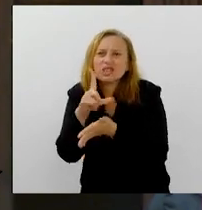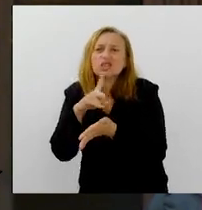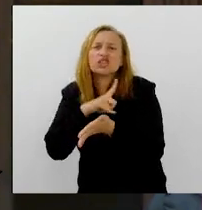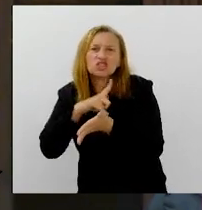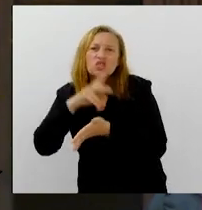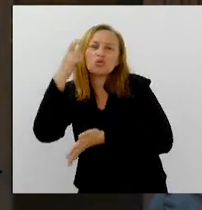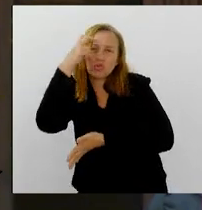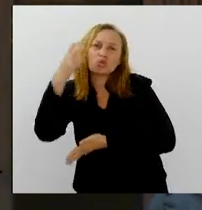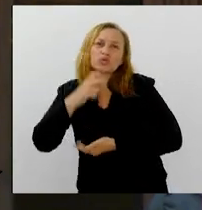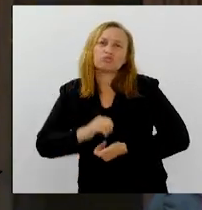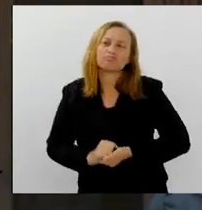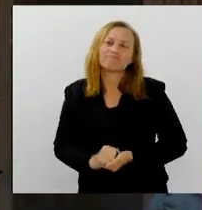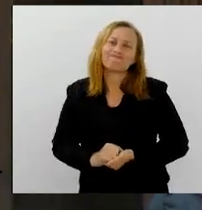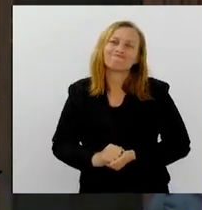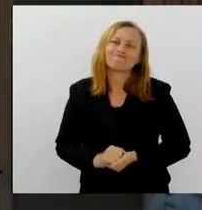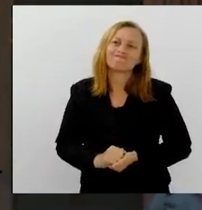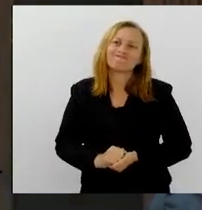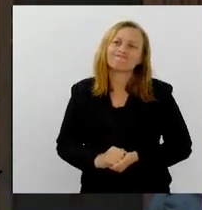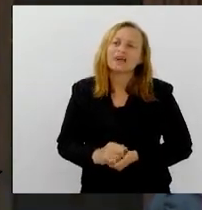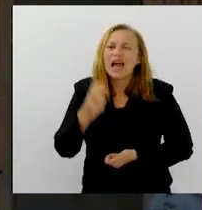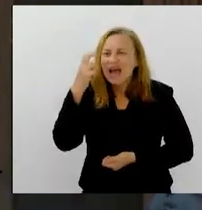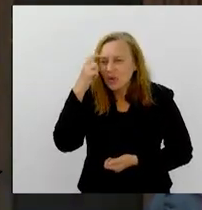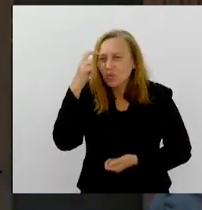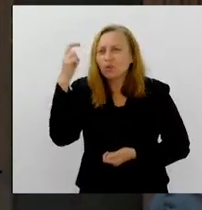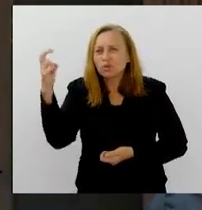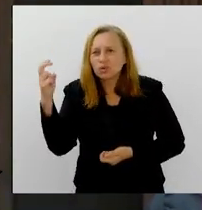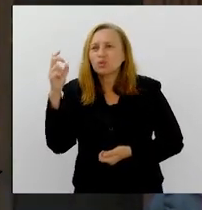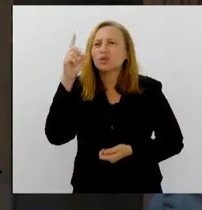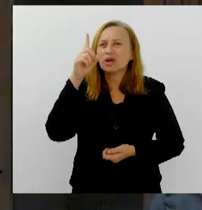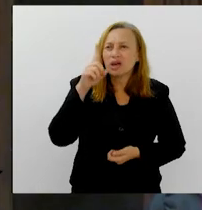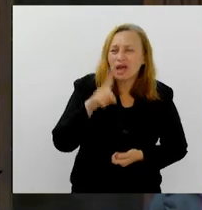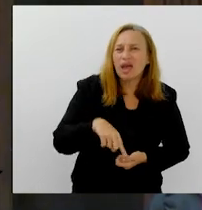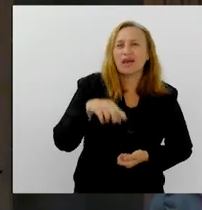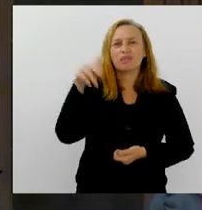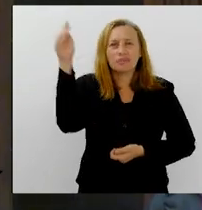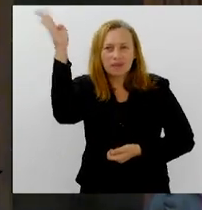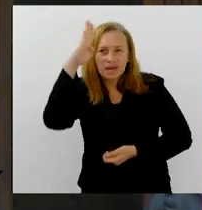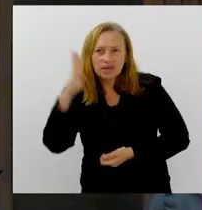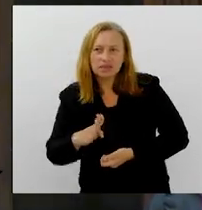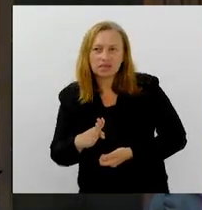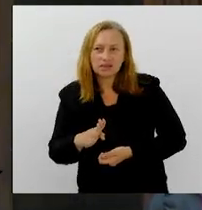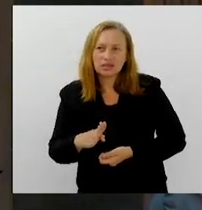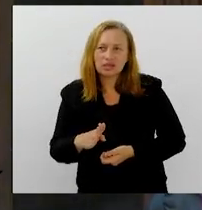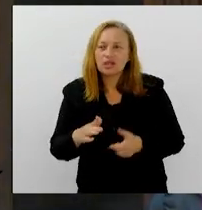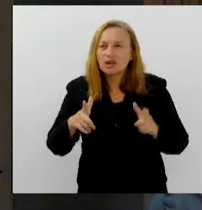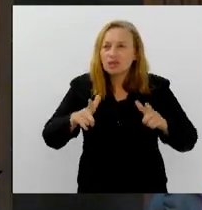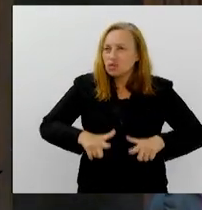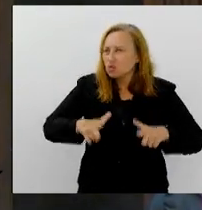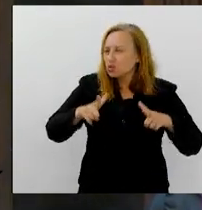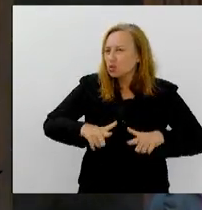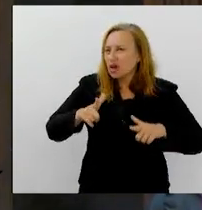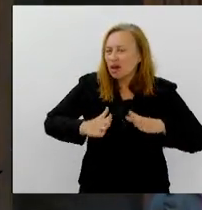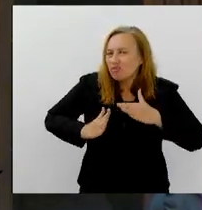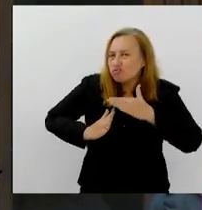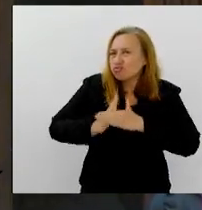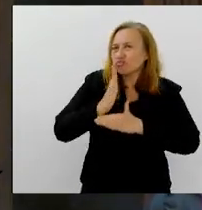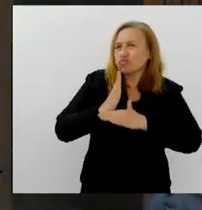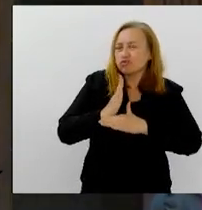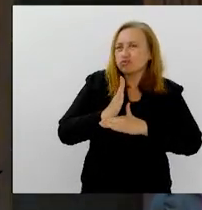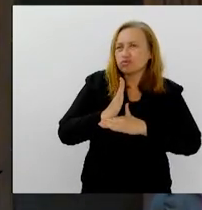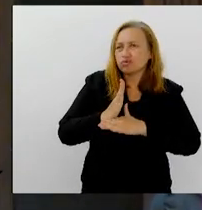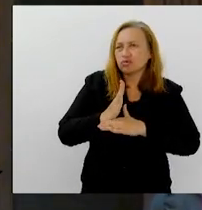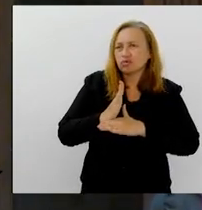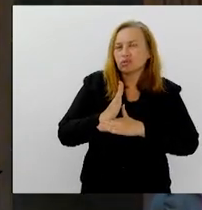cultura. A cultura é para o Brasil esse espaço de irrupção,